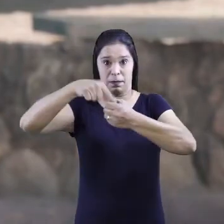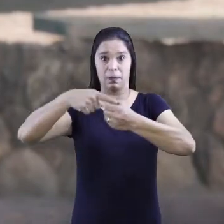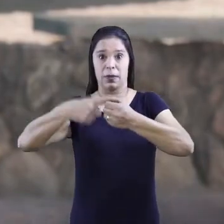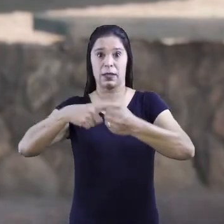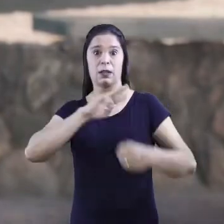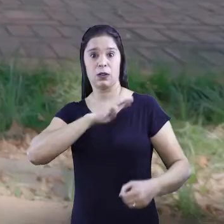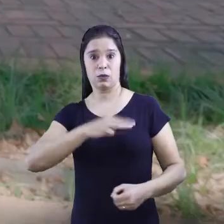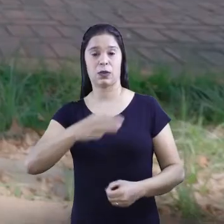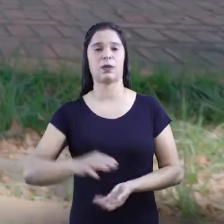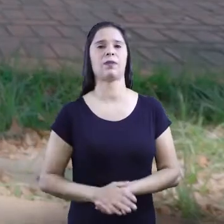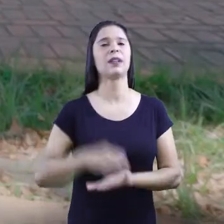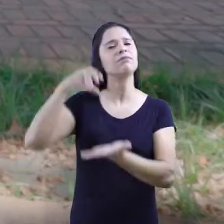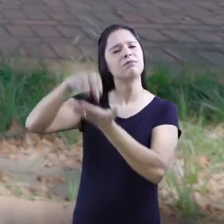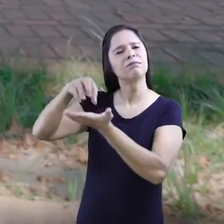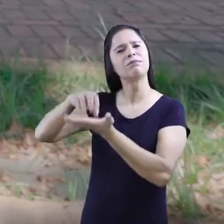desenvolvimento para a cidade.